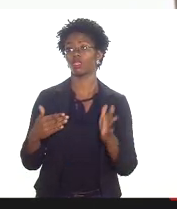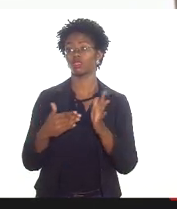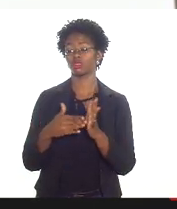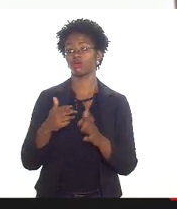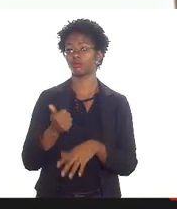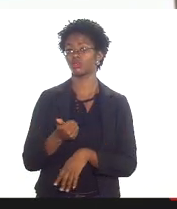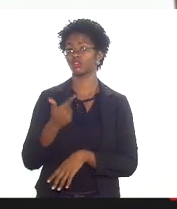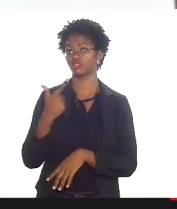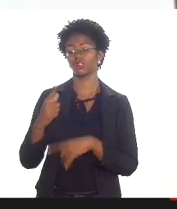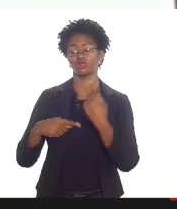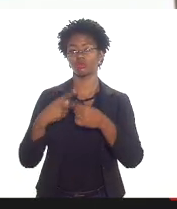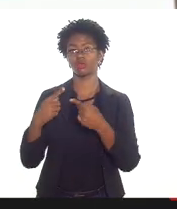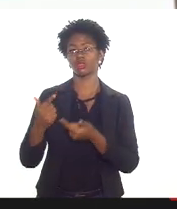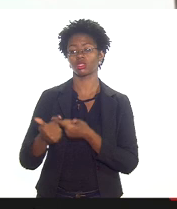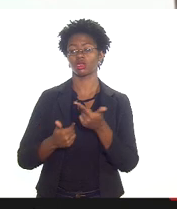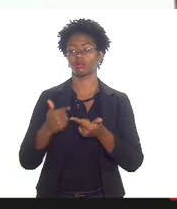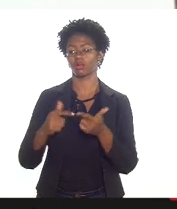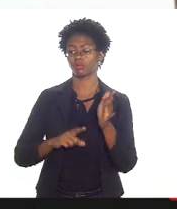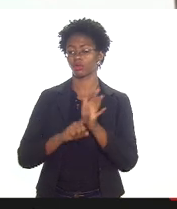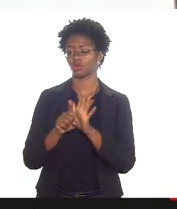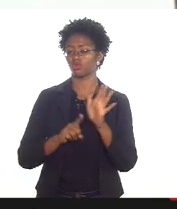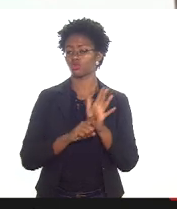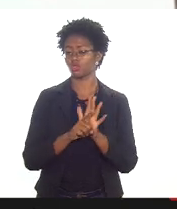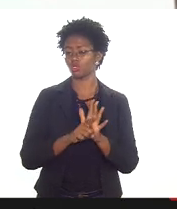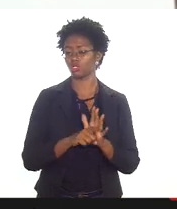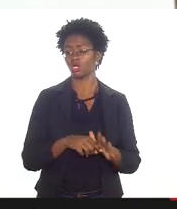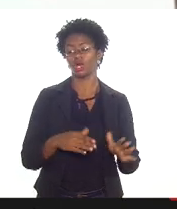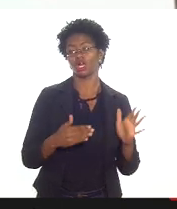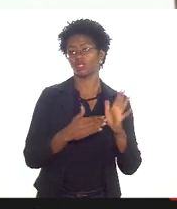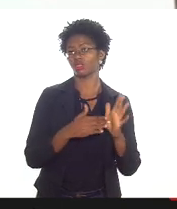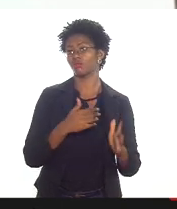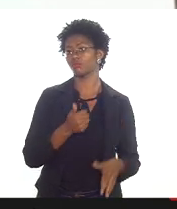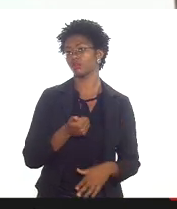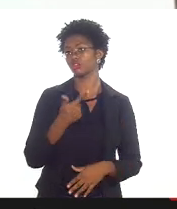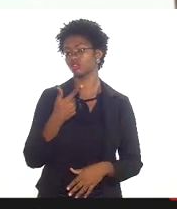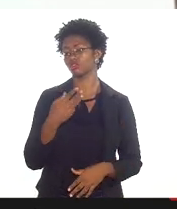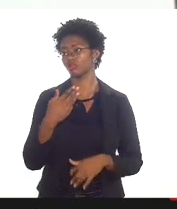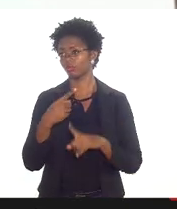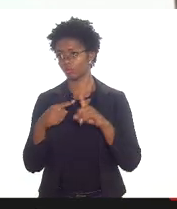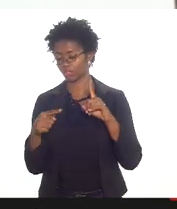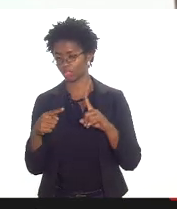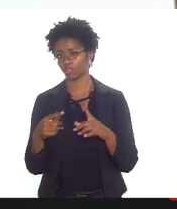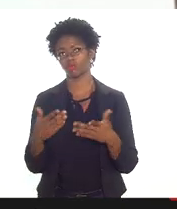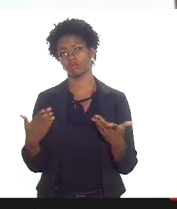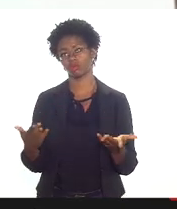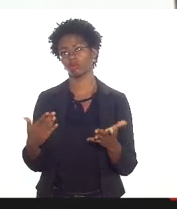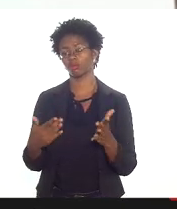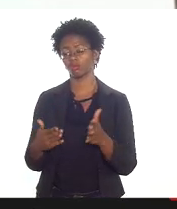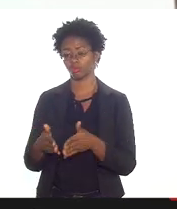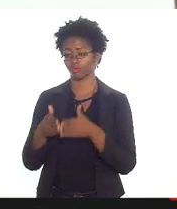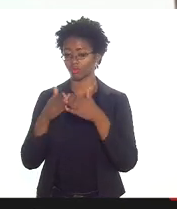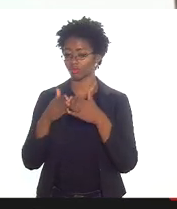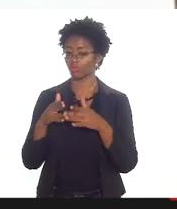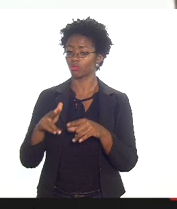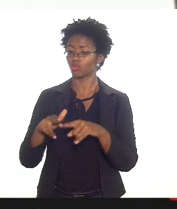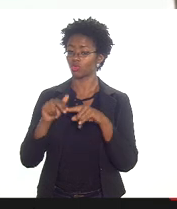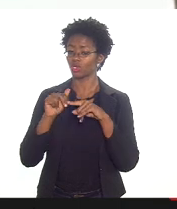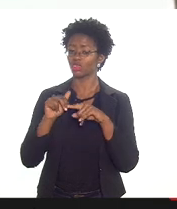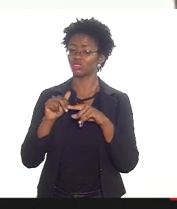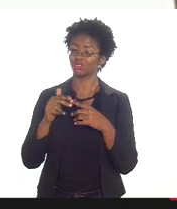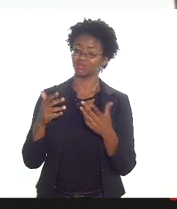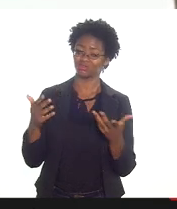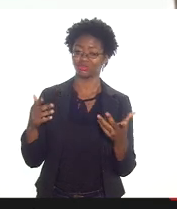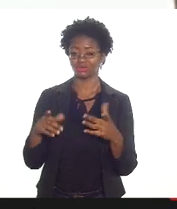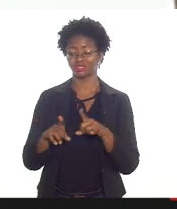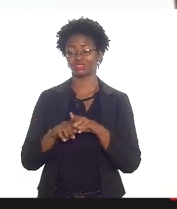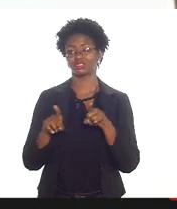trabalha as perguntas entre meio-dia e 12h30. Então, por favor, Flávio, porque senão a gente também